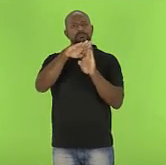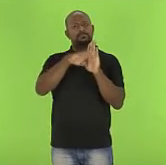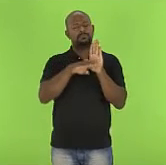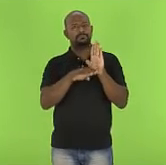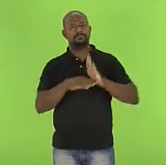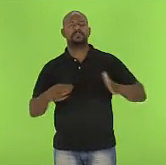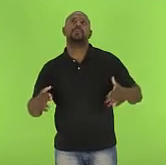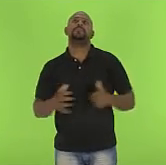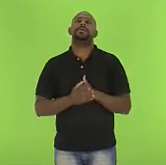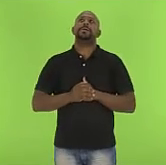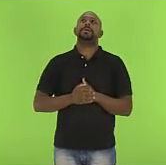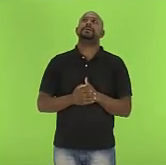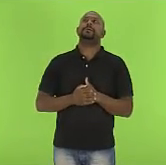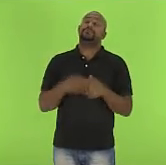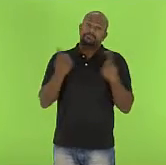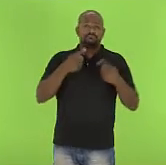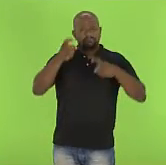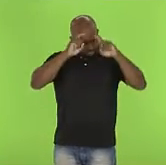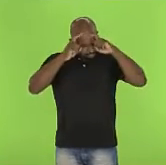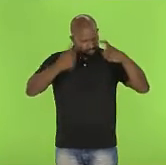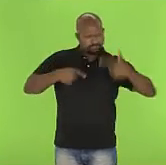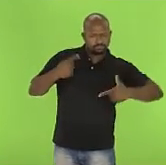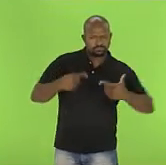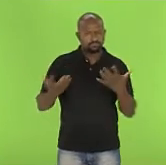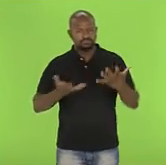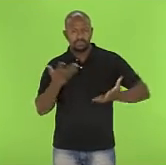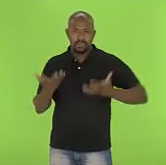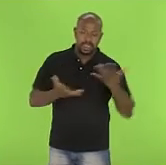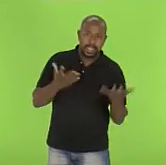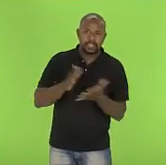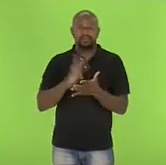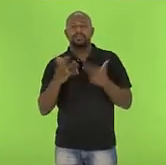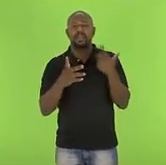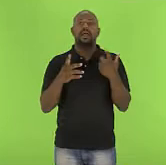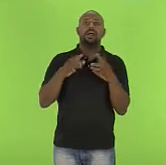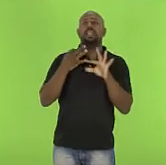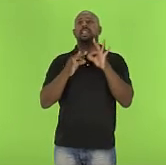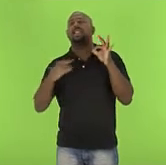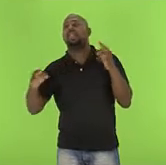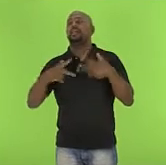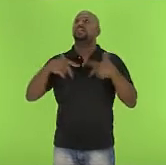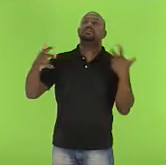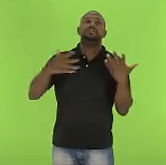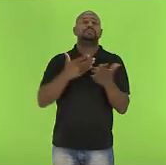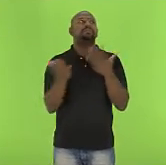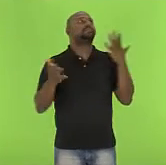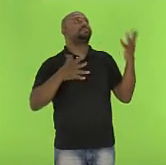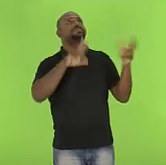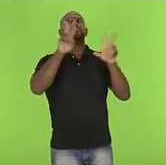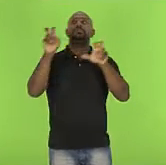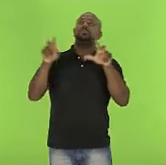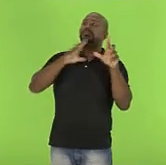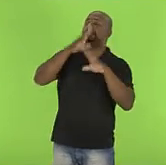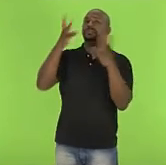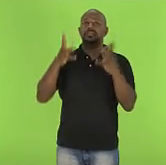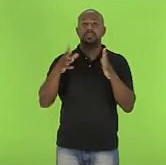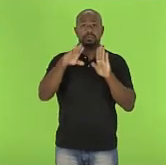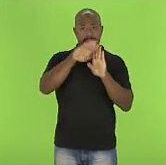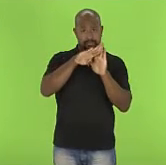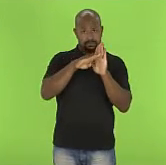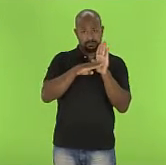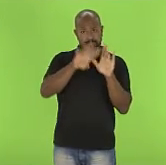cronograma para o nosso debate ficar mais dinâmico e a gente não ficar passeando por assuntos. E